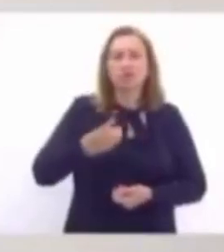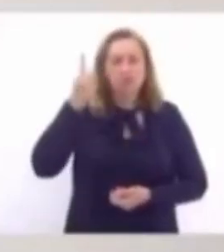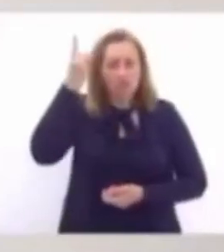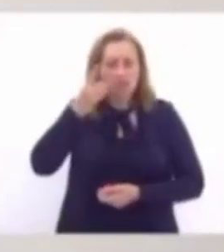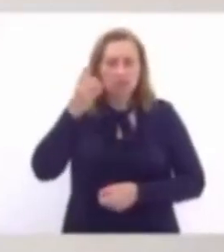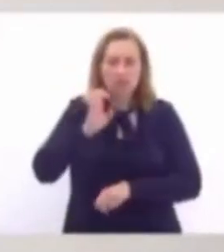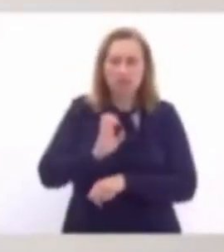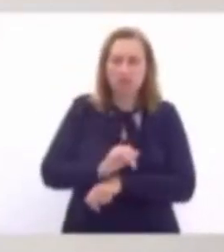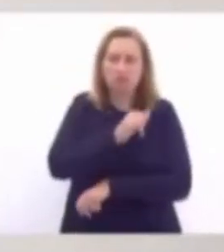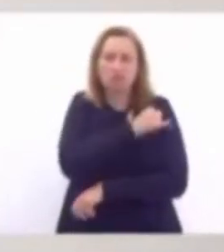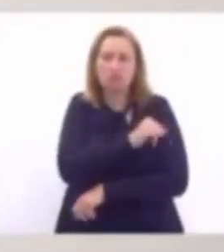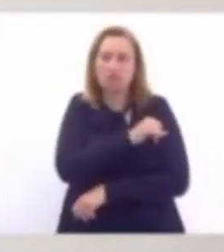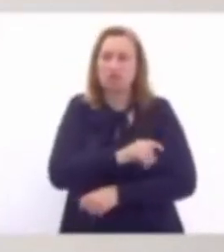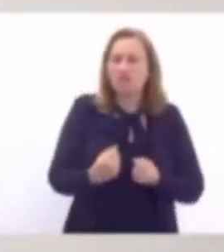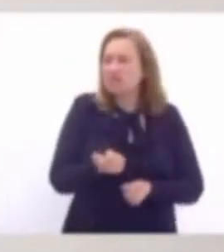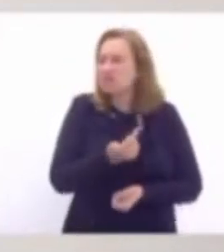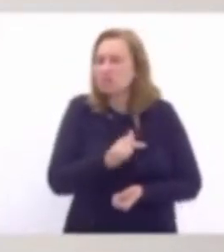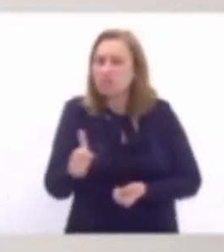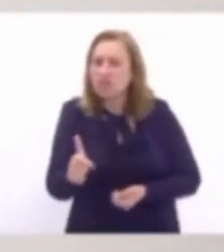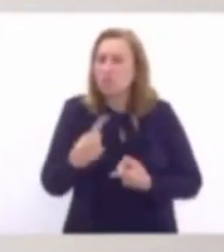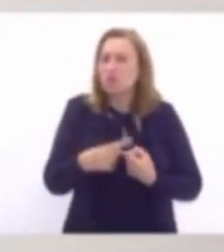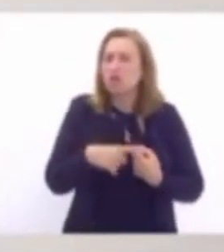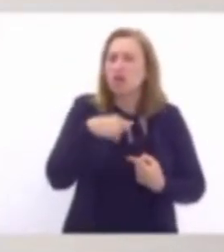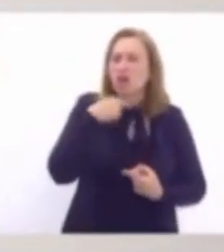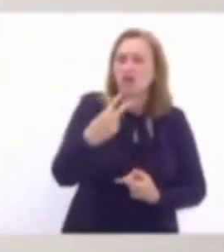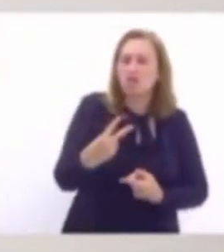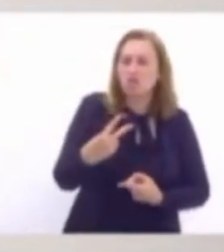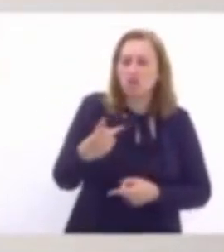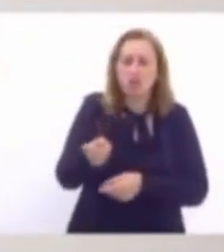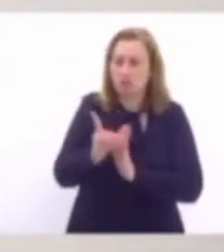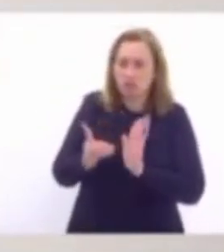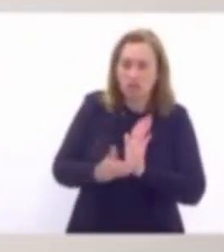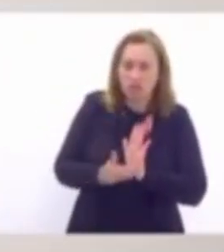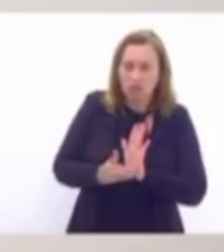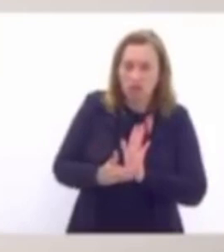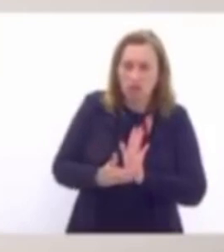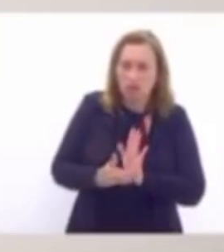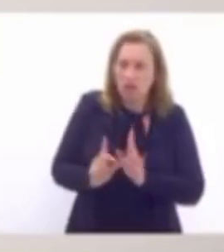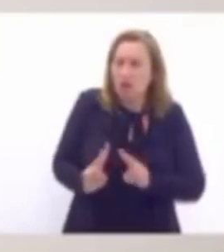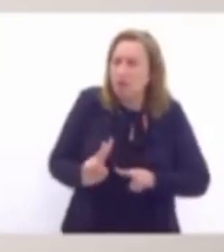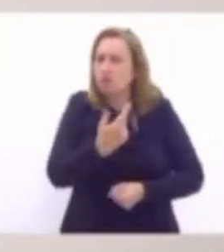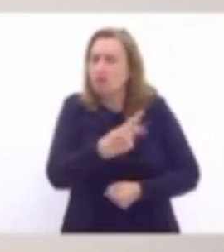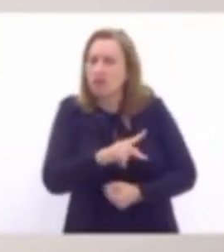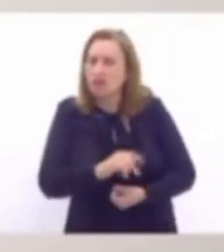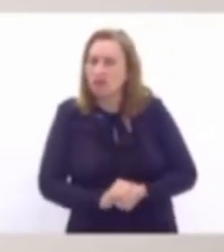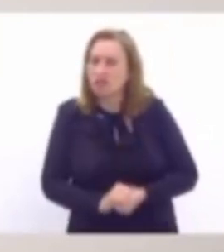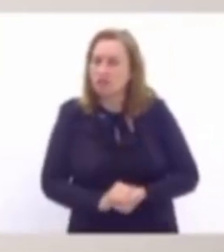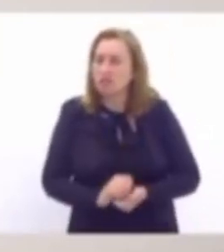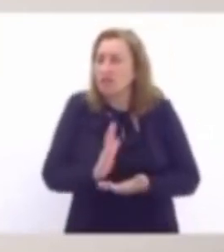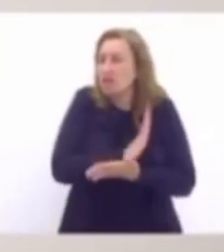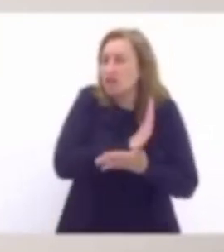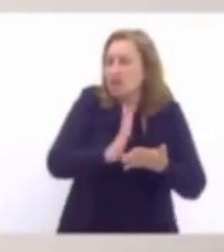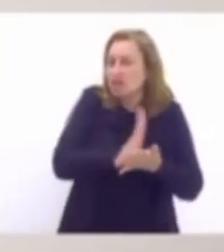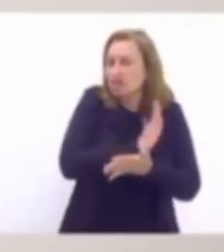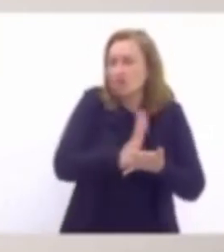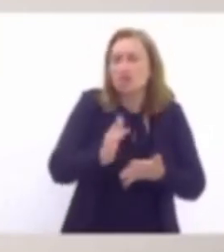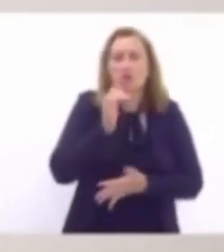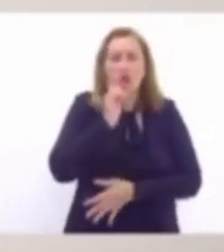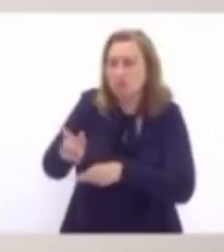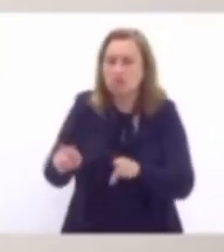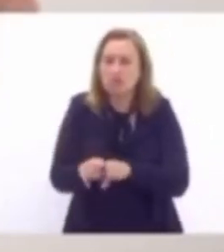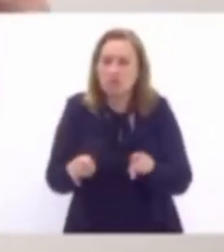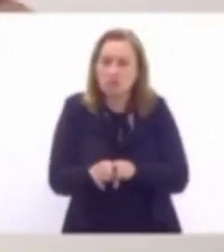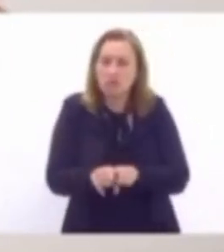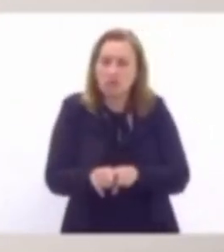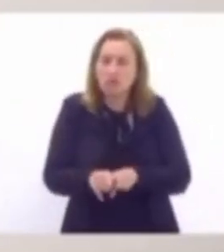E aí a população não tem nem defesa. Porque é a voz com a gente, autoritário, apreendendo o veículo dela. E muitas das vezes nós temos relatos e imagens.